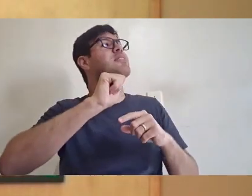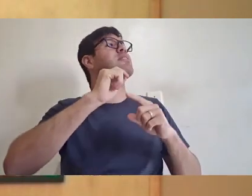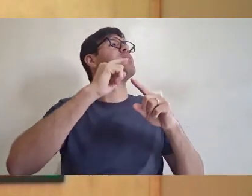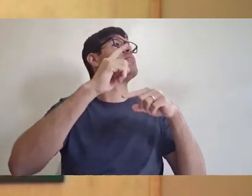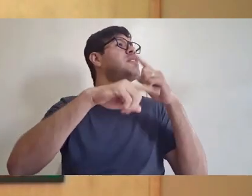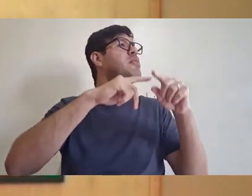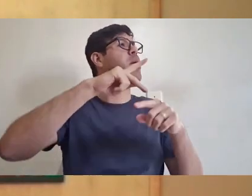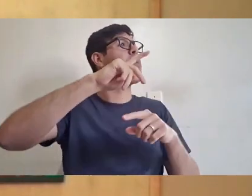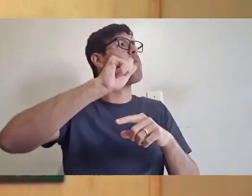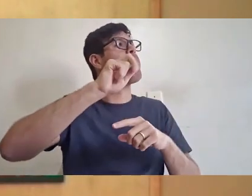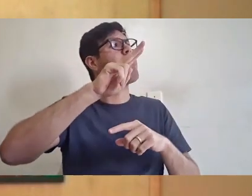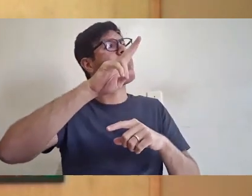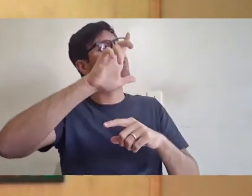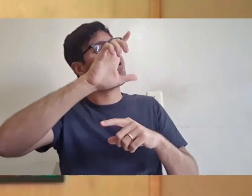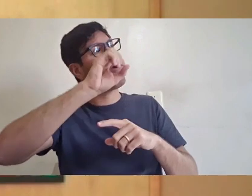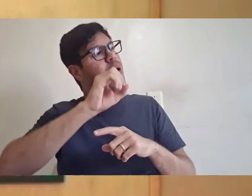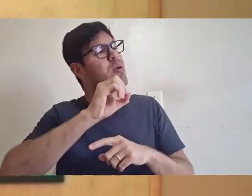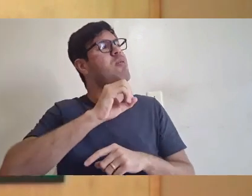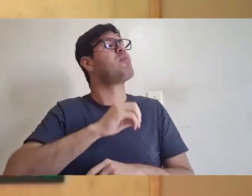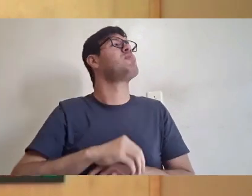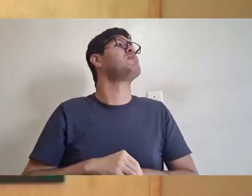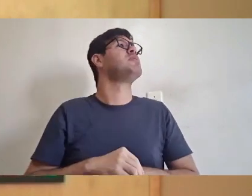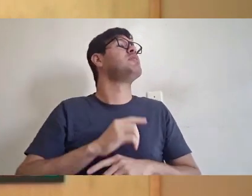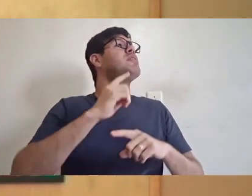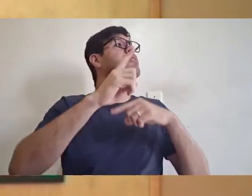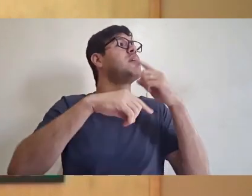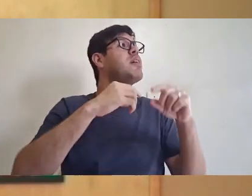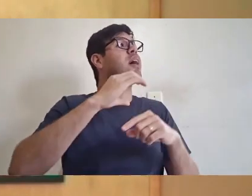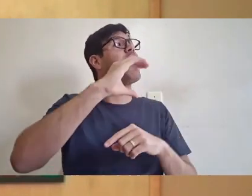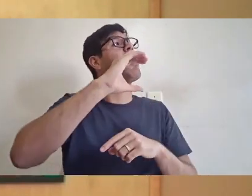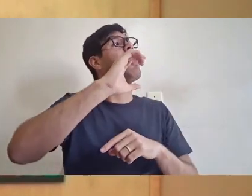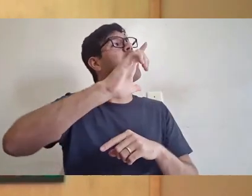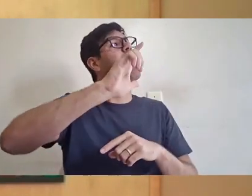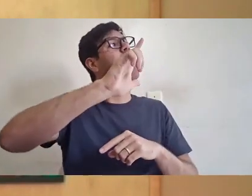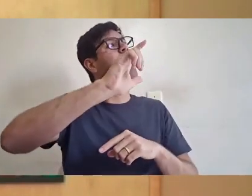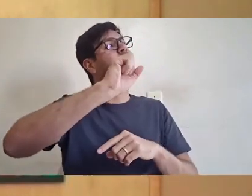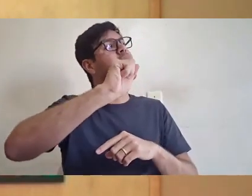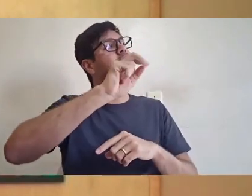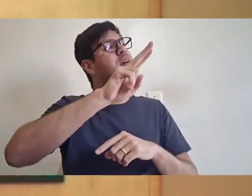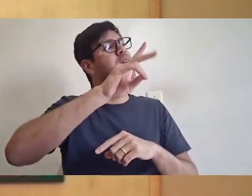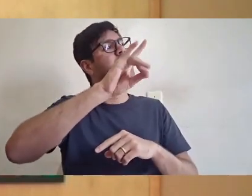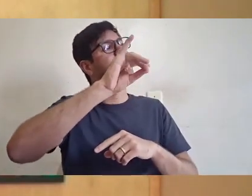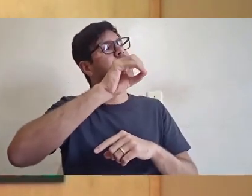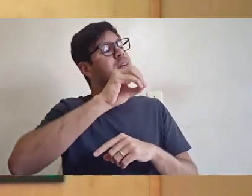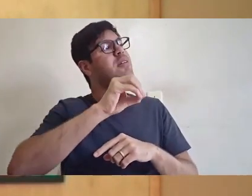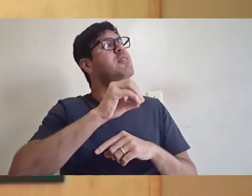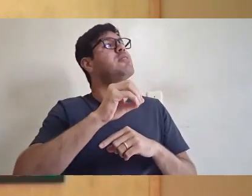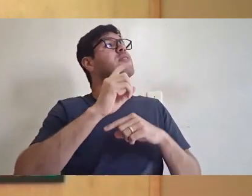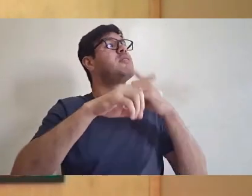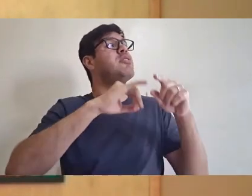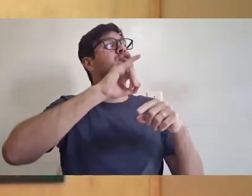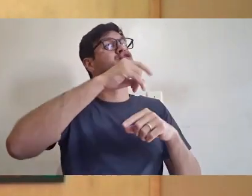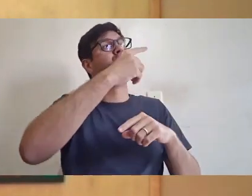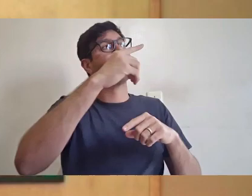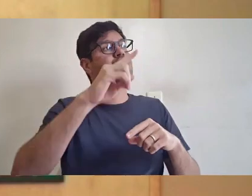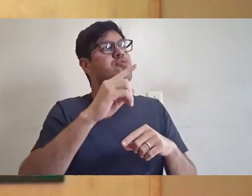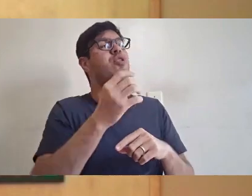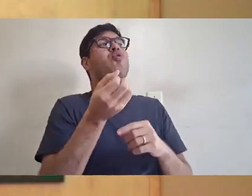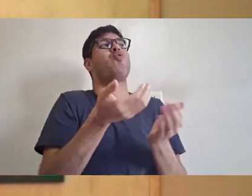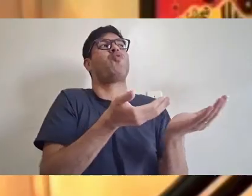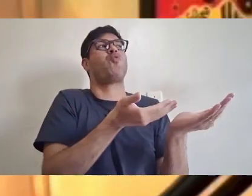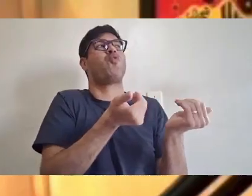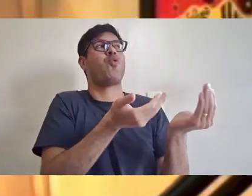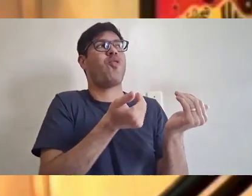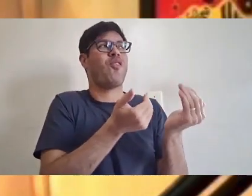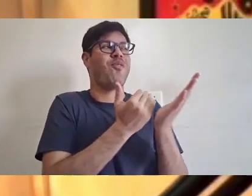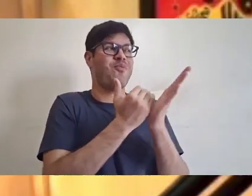que infelizmente faleceu, Cláudio e João Roberto. O João mais novo, então? O João é mais novo. Tá certo. Pedro